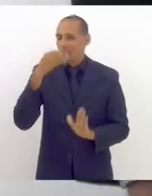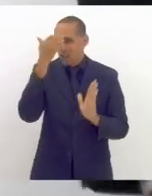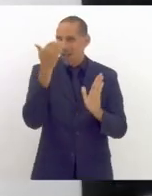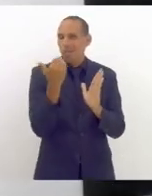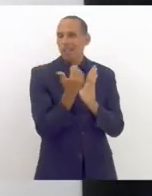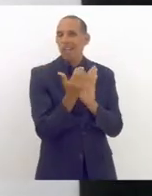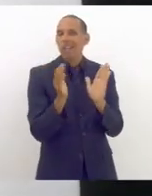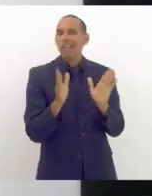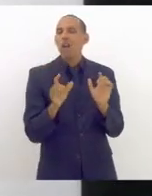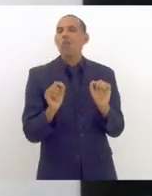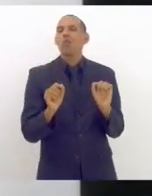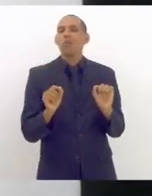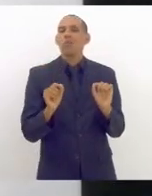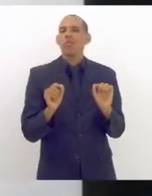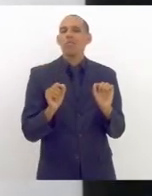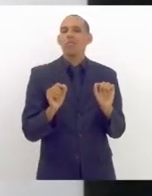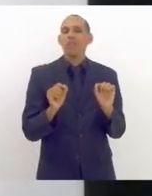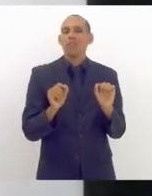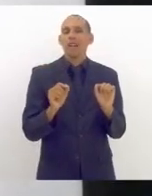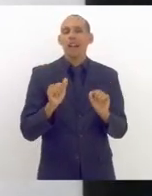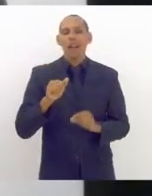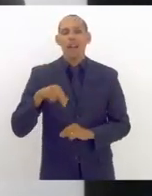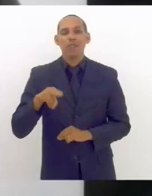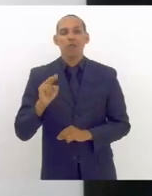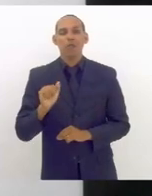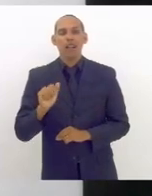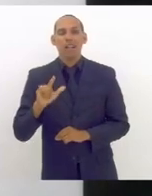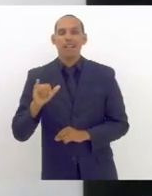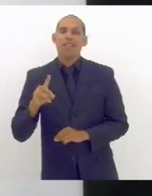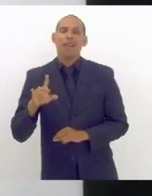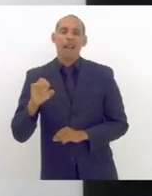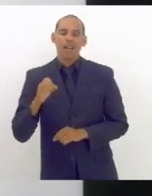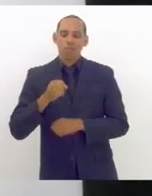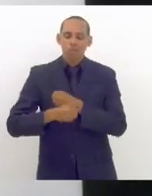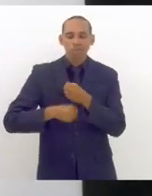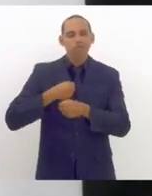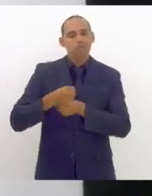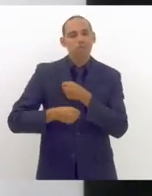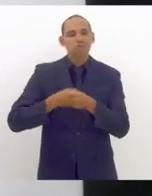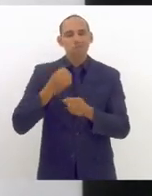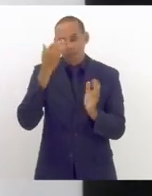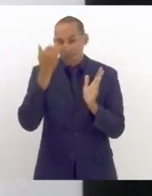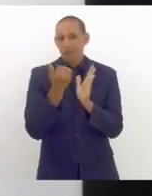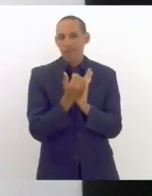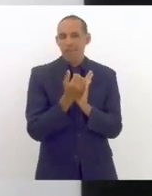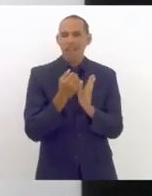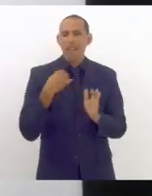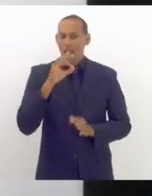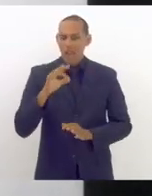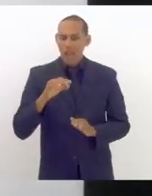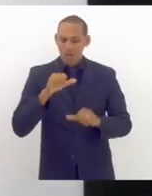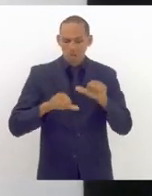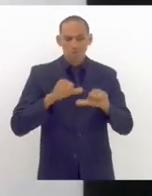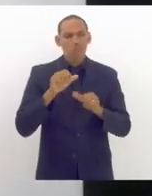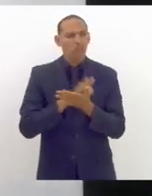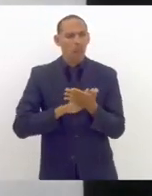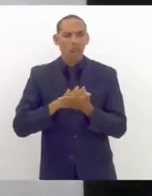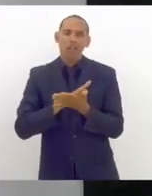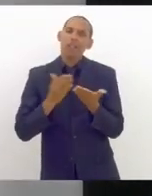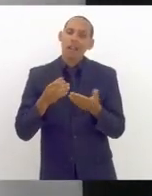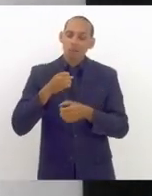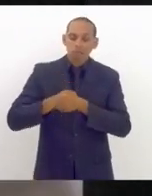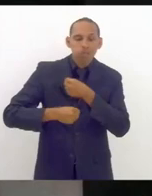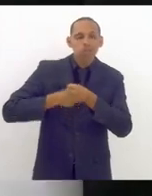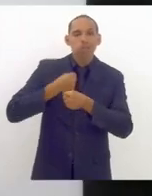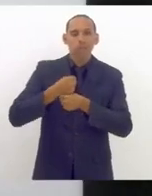o princípio da anualidade como eu não mexi na letra é possível já